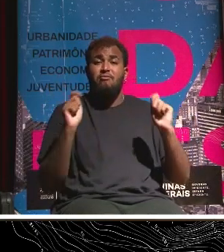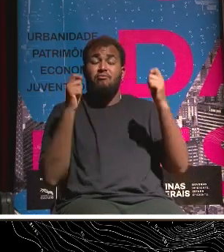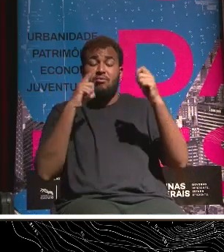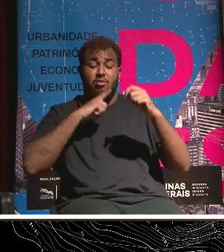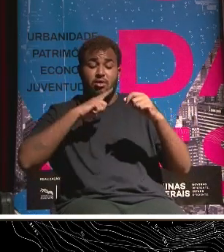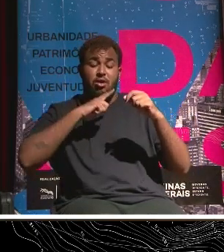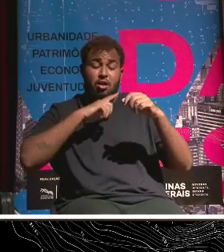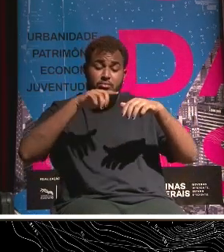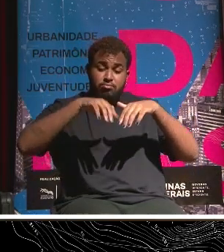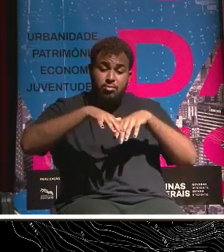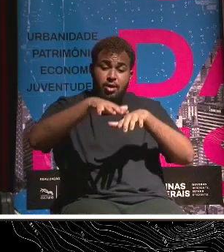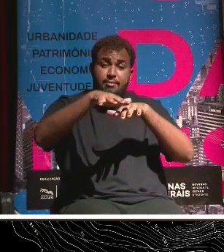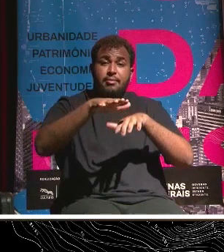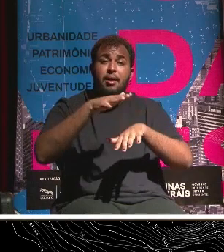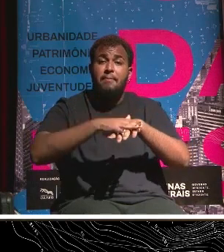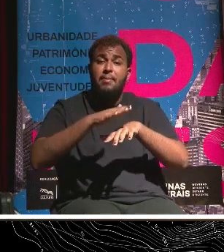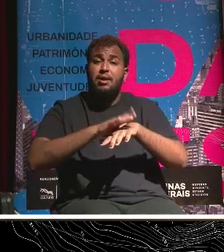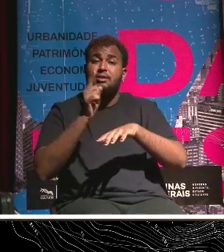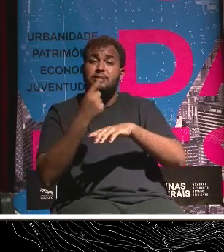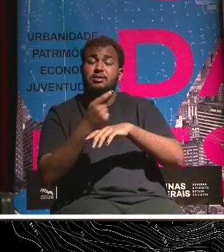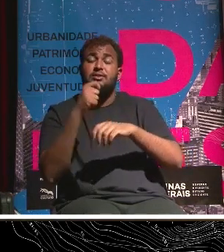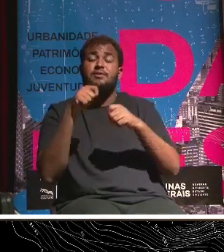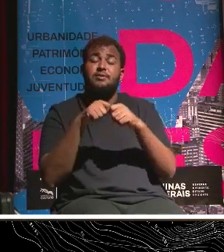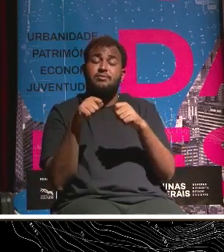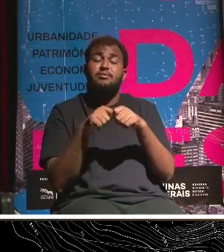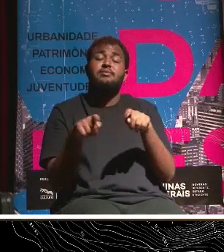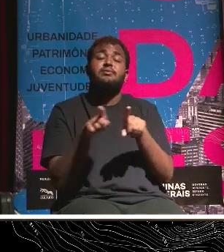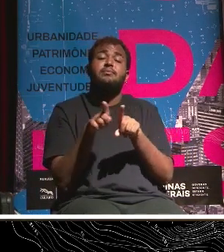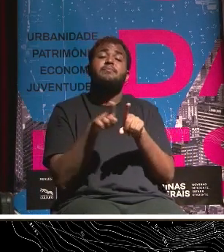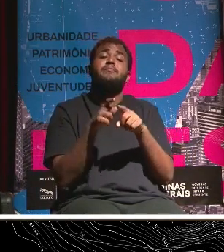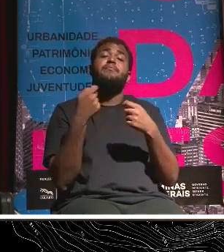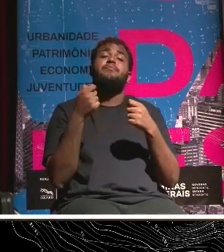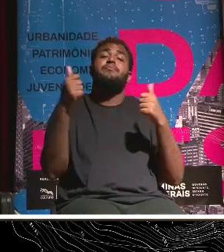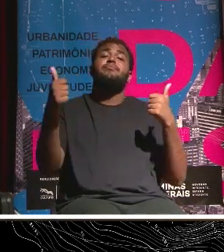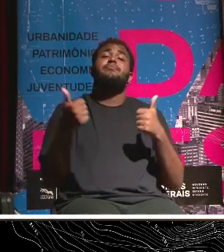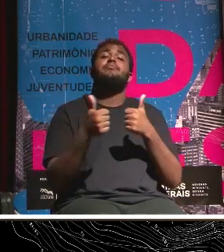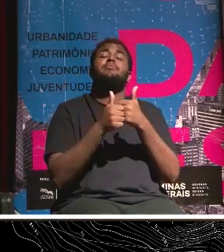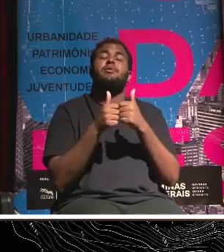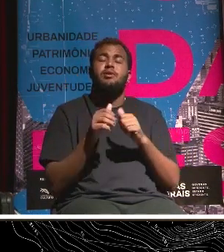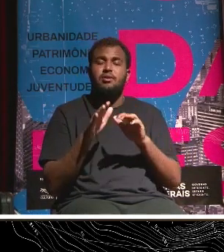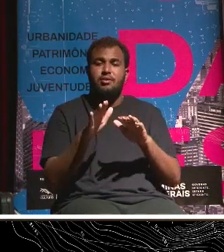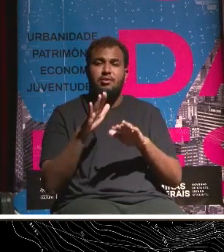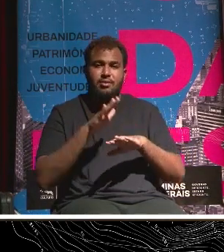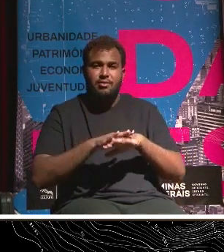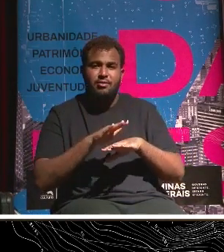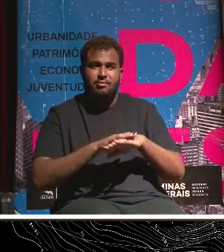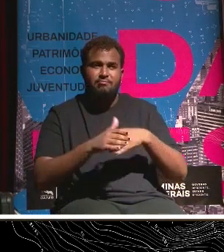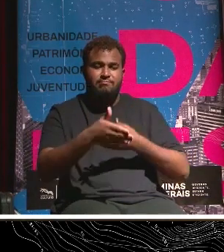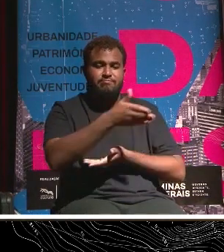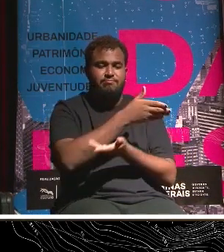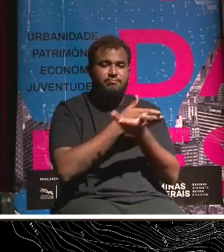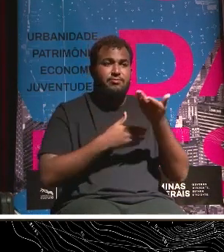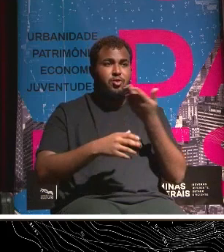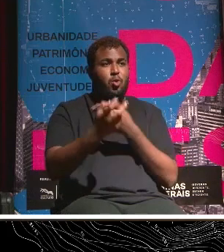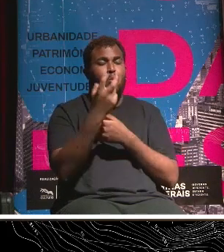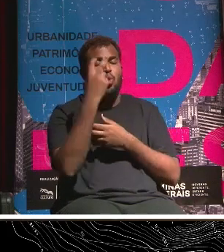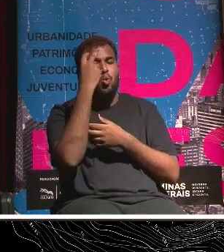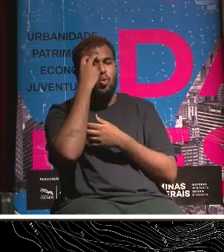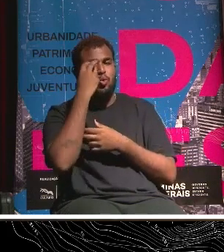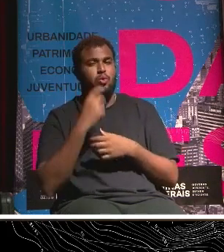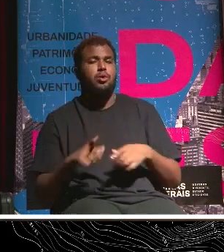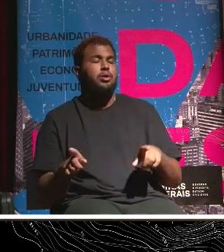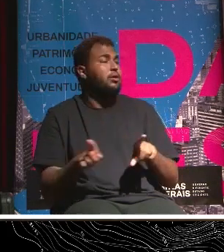circulação se faz e a gente precisa chegar perto para que essa circularidade da cultura